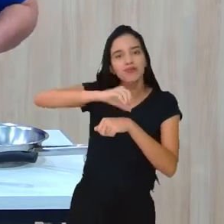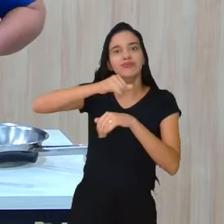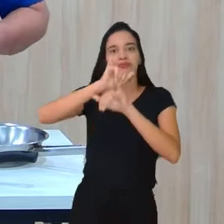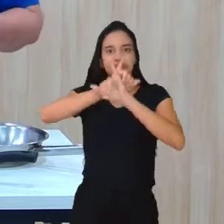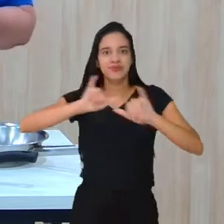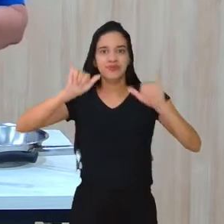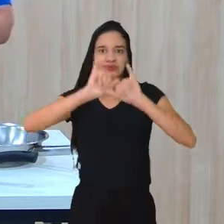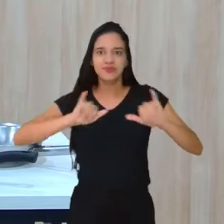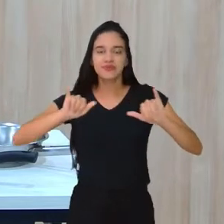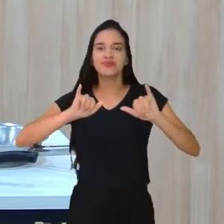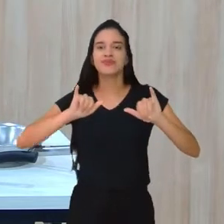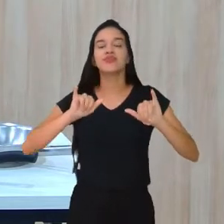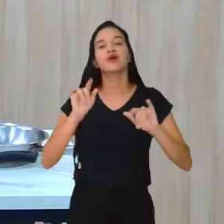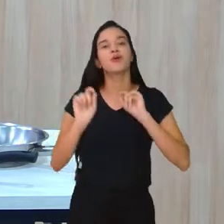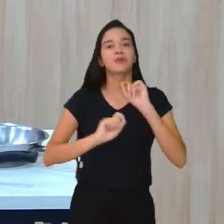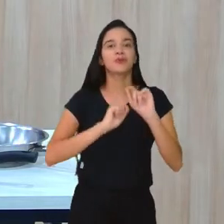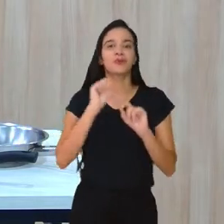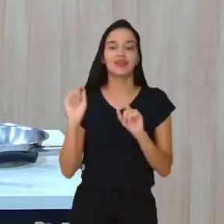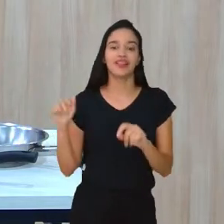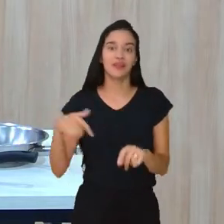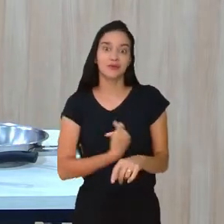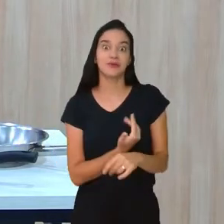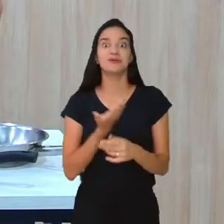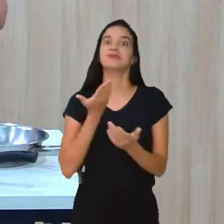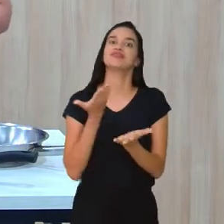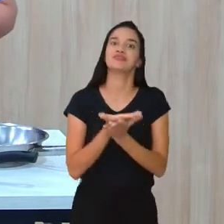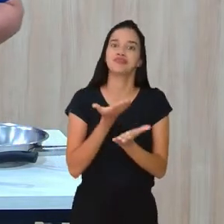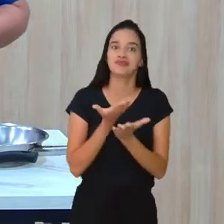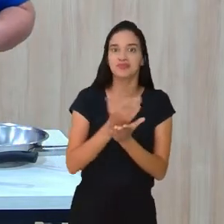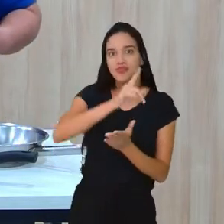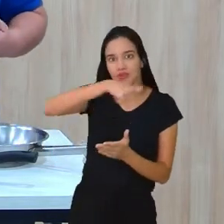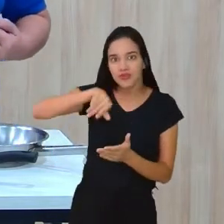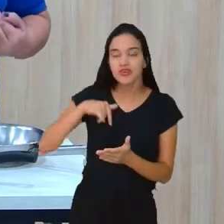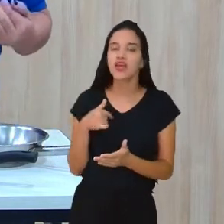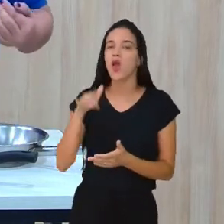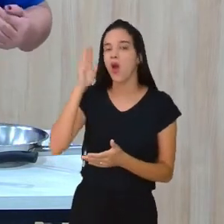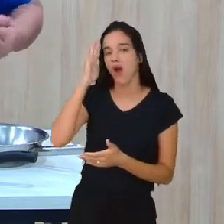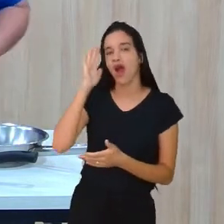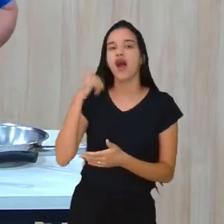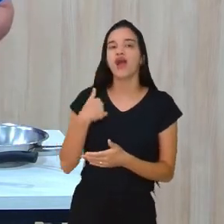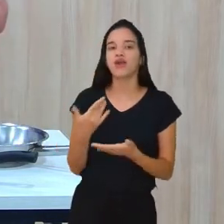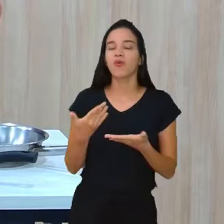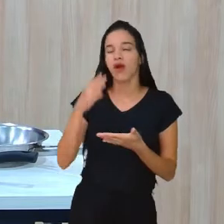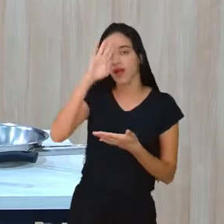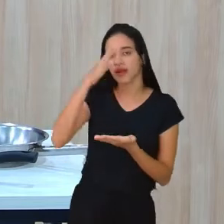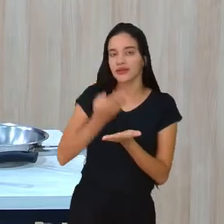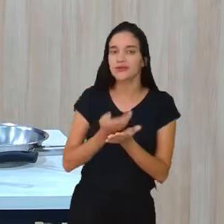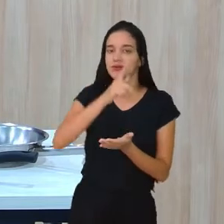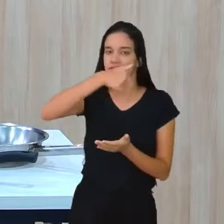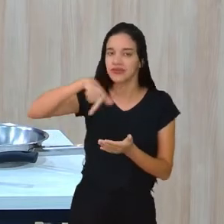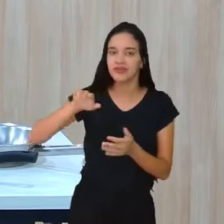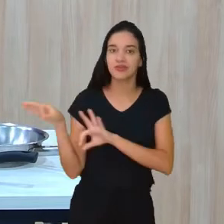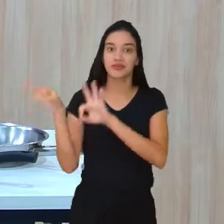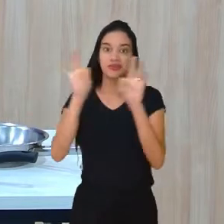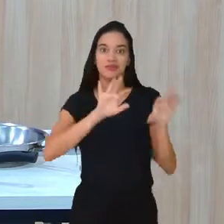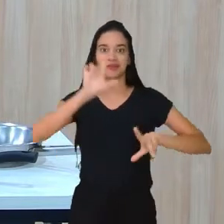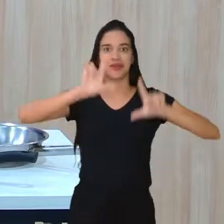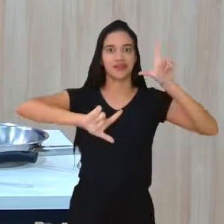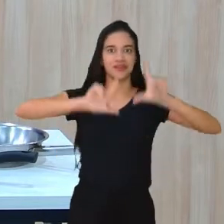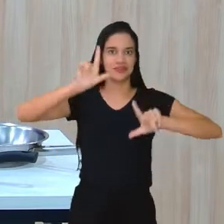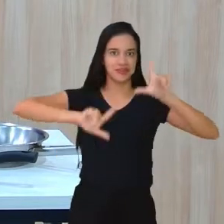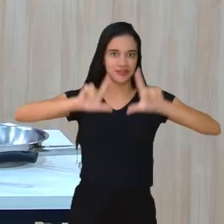avisos. A questão aí, né, das nossas aulas, que muitos de vocês, eu acredito, que estão nos vendo agora pela TV. Outros